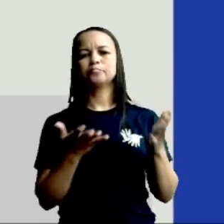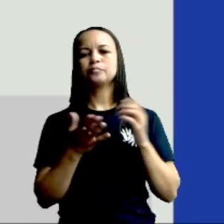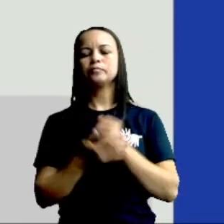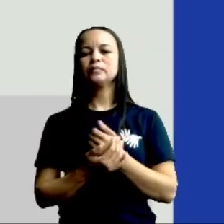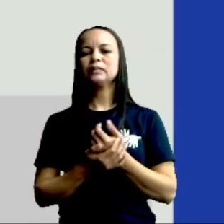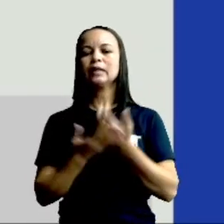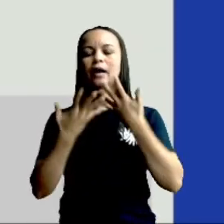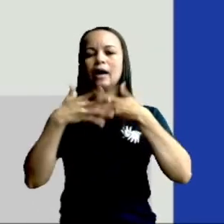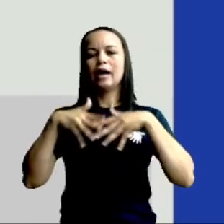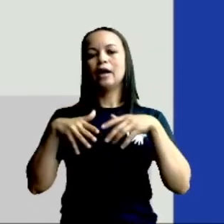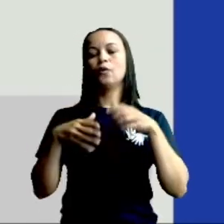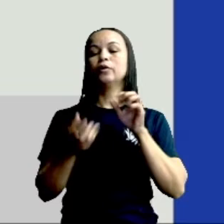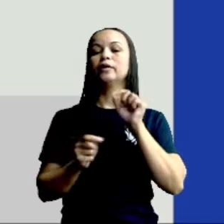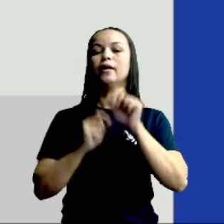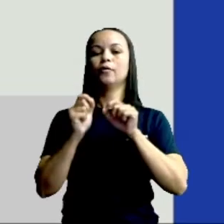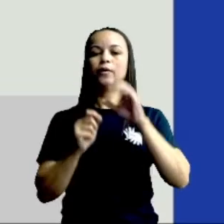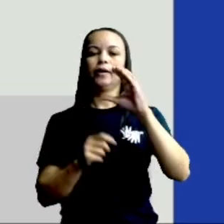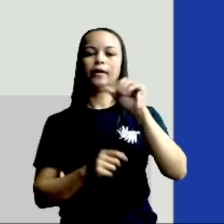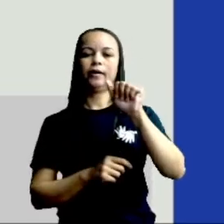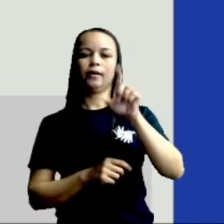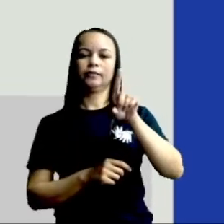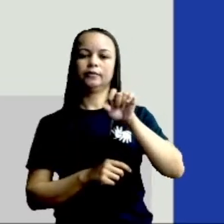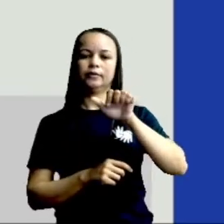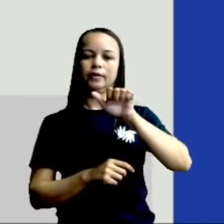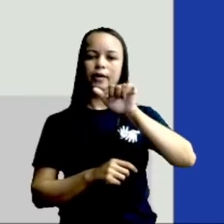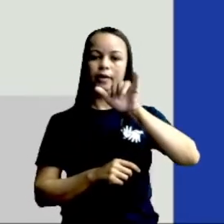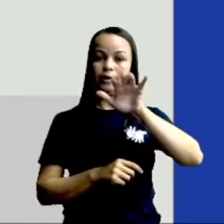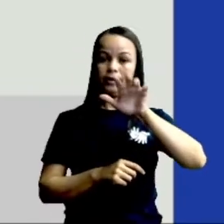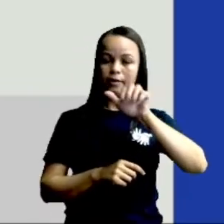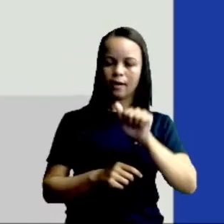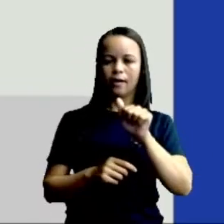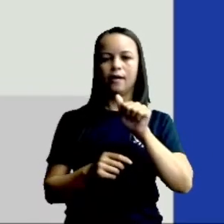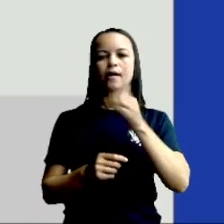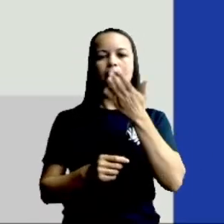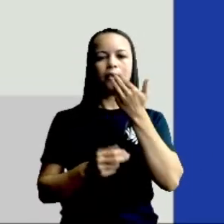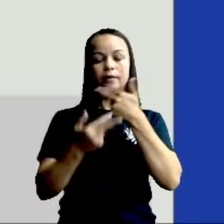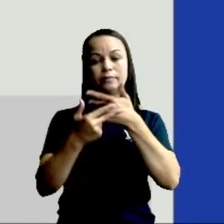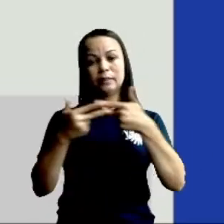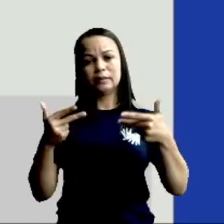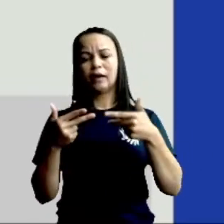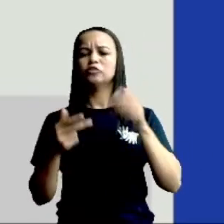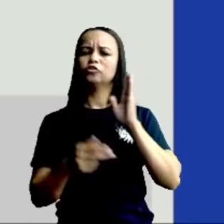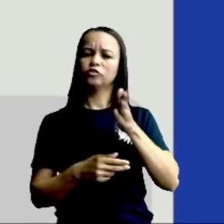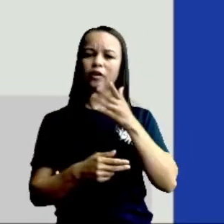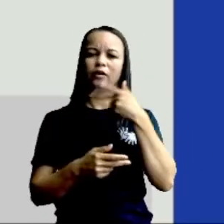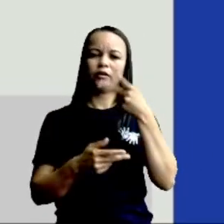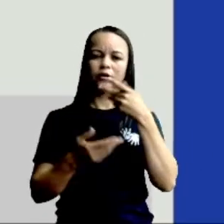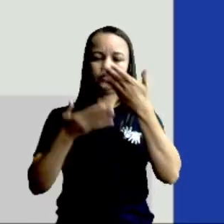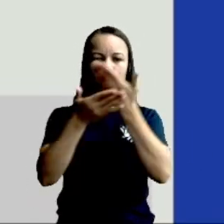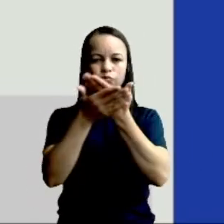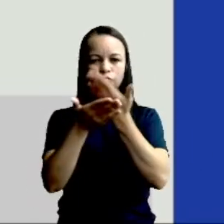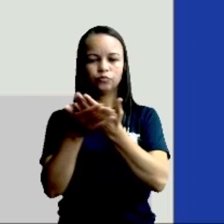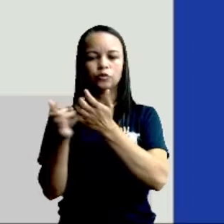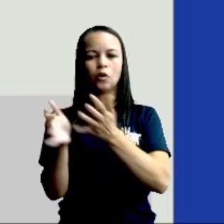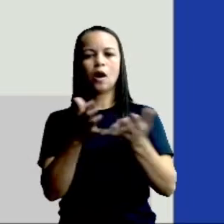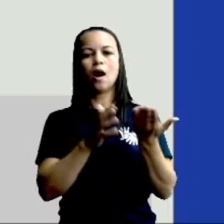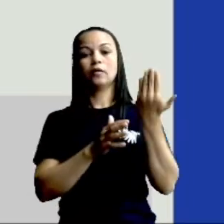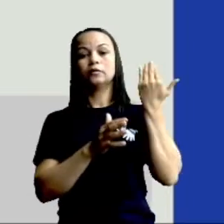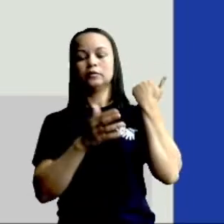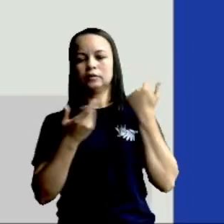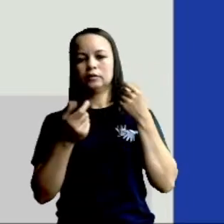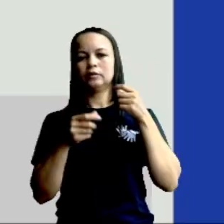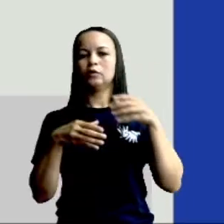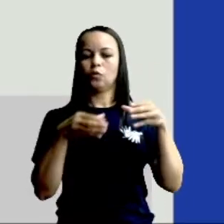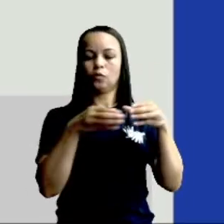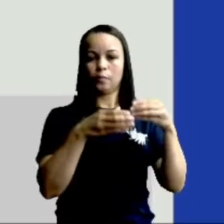chama de cadeia alimentar. A gente falou aqui nas outras aulas sobre a cadeia alimentar, né? Existem os seres